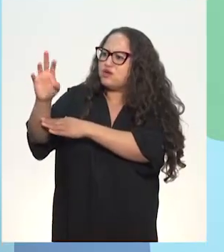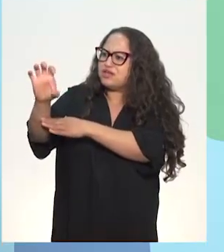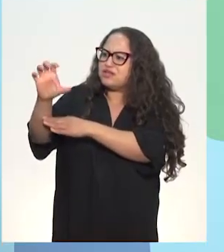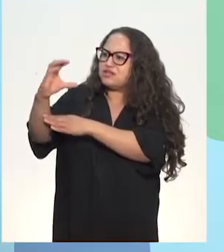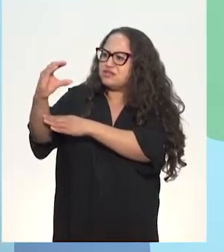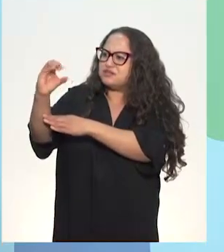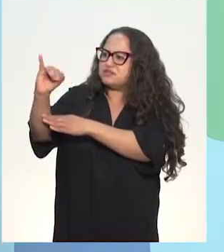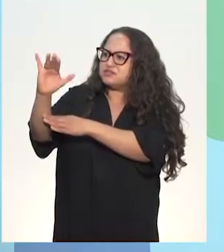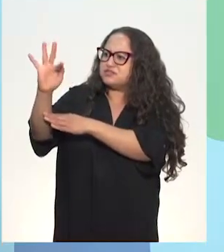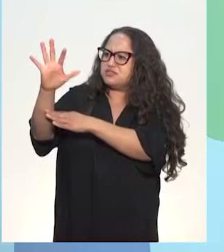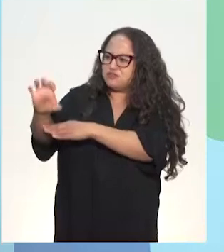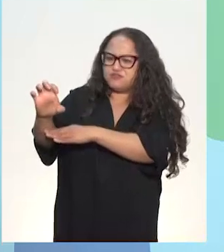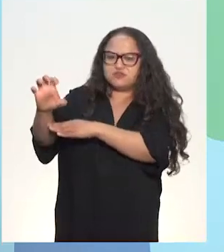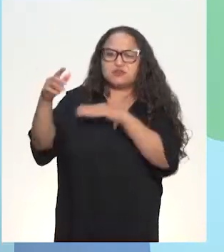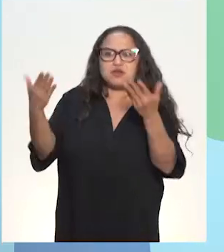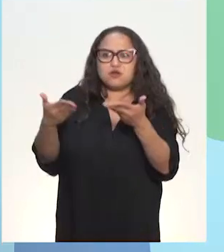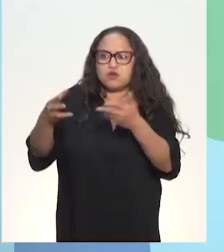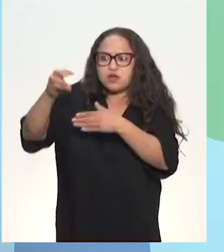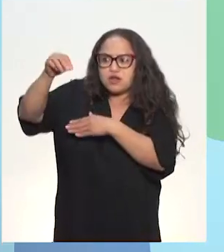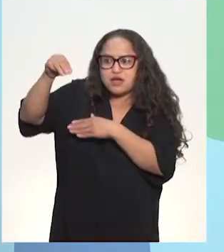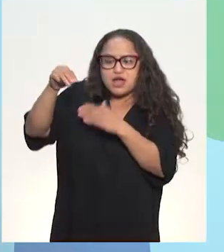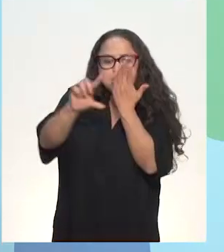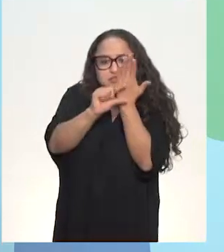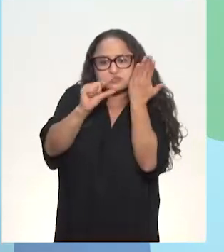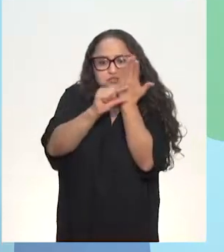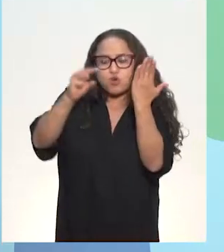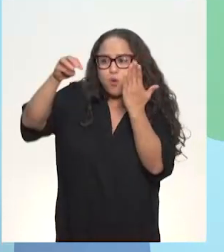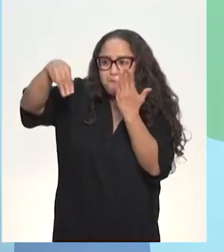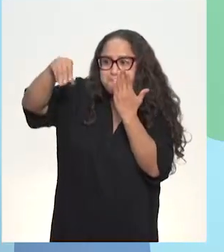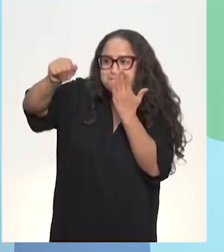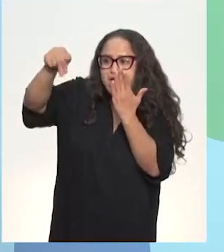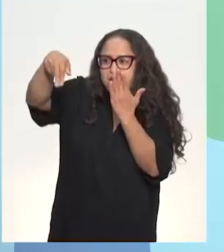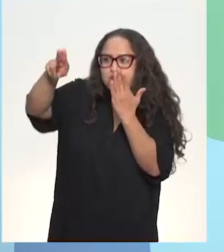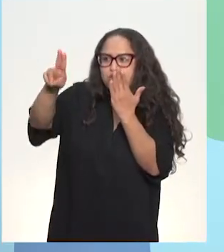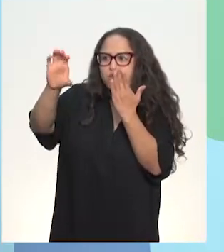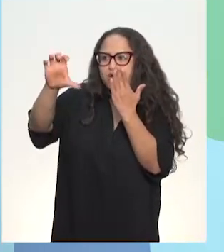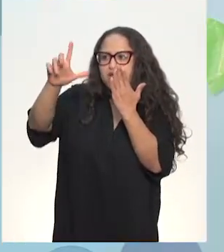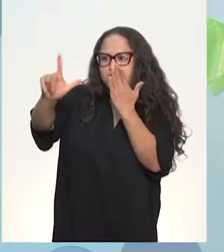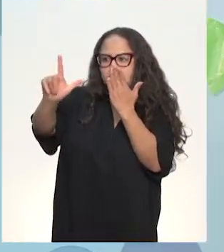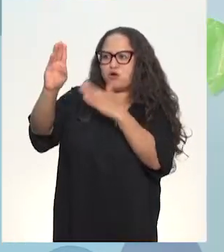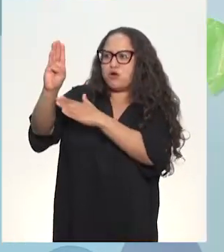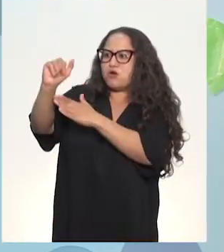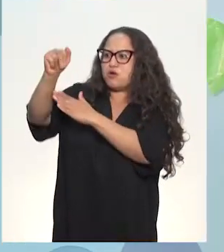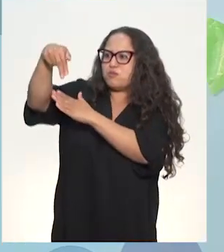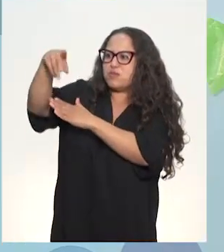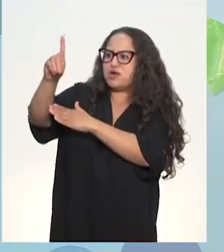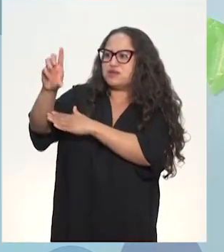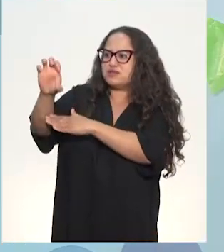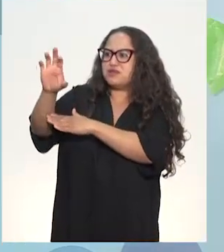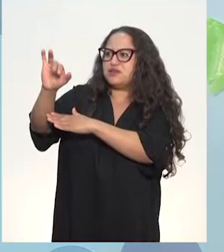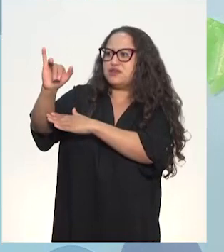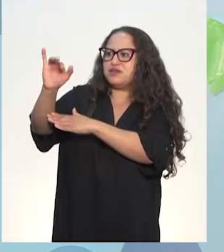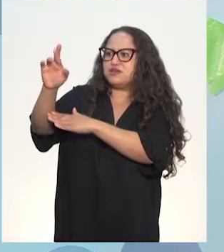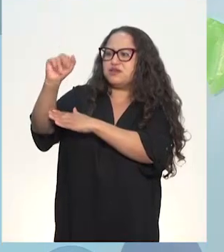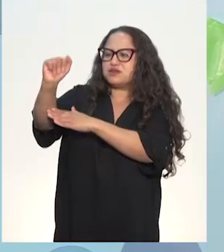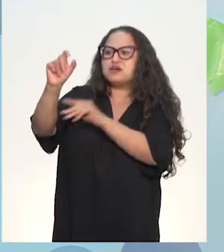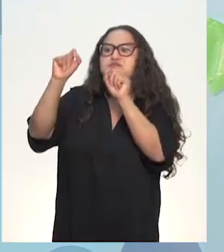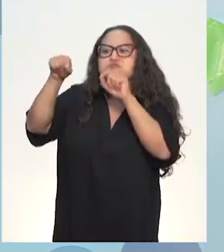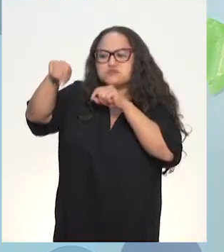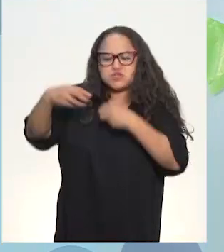anotar até no chat. Tá certo. Manuel Bandeira. Evocação do Recife. Evocação porque do Recife. Isso, porque nesse poema, o que ele